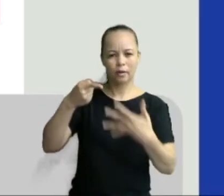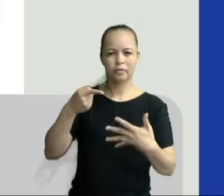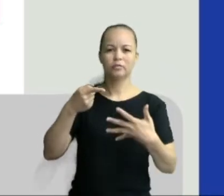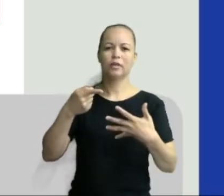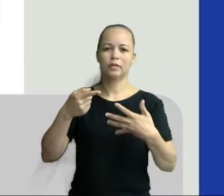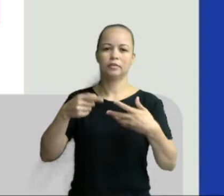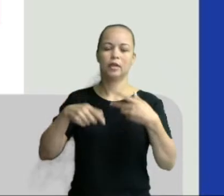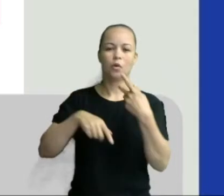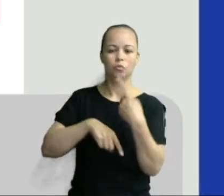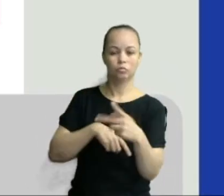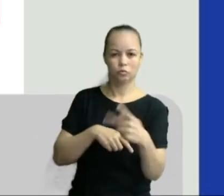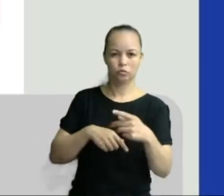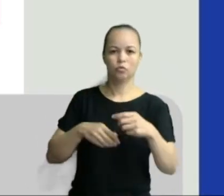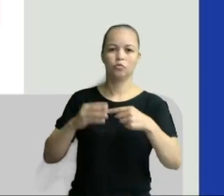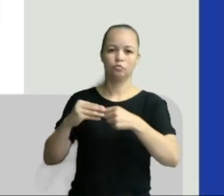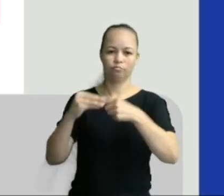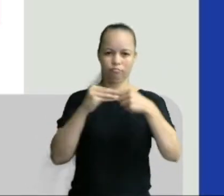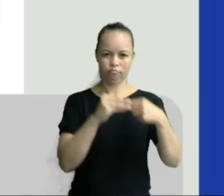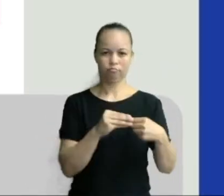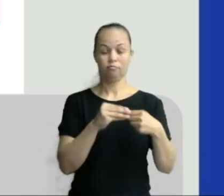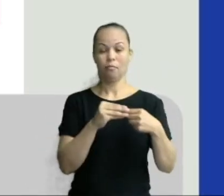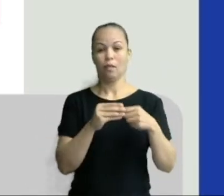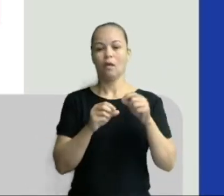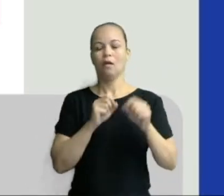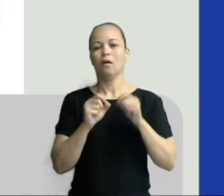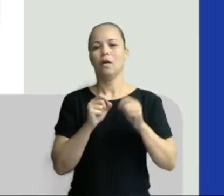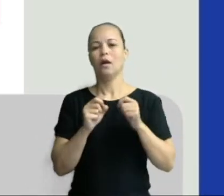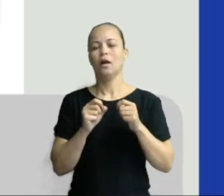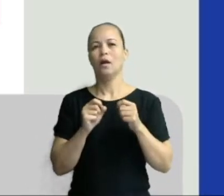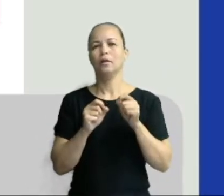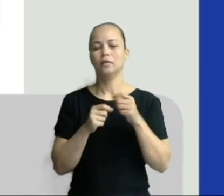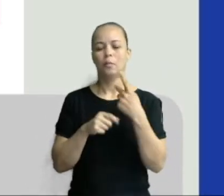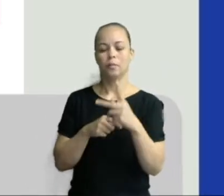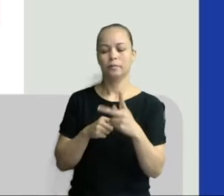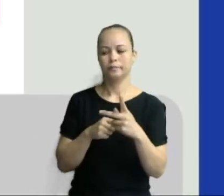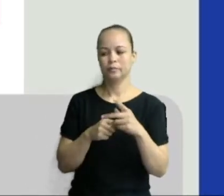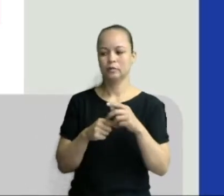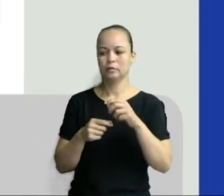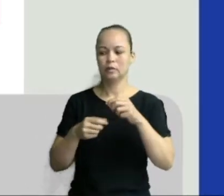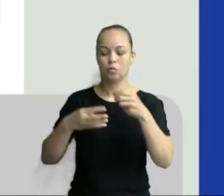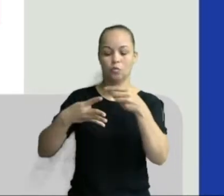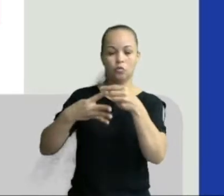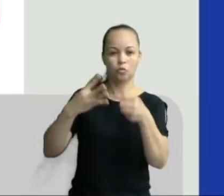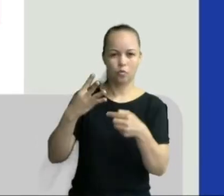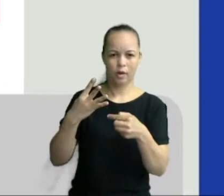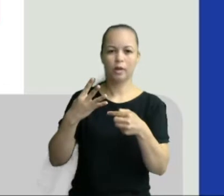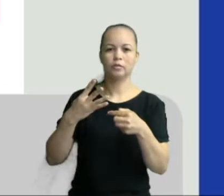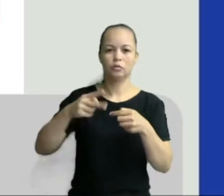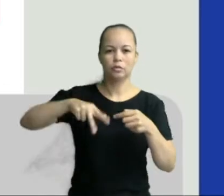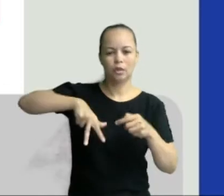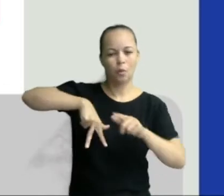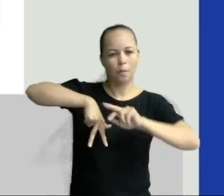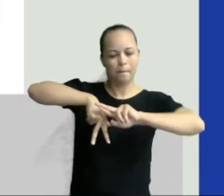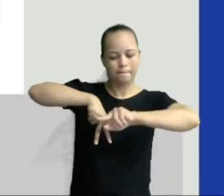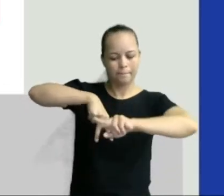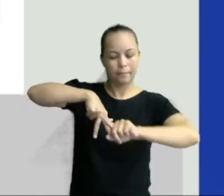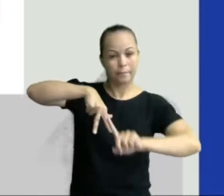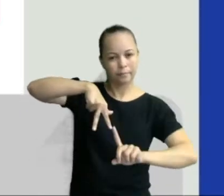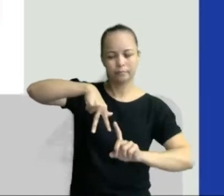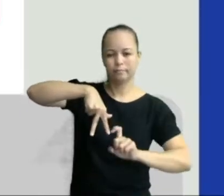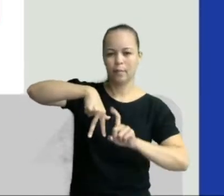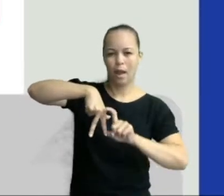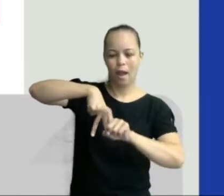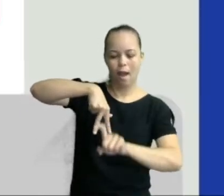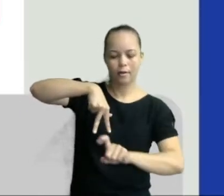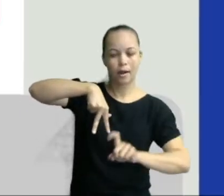protozoários. Em especial aqui, as esporozoas, por excelência, todos eles são parasitas, tá? Eles não têm estrutura